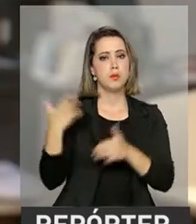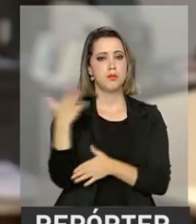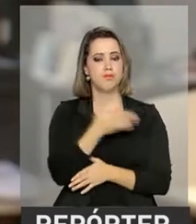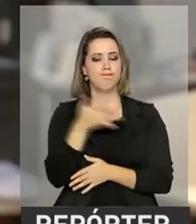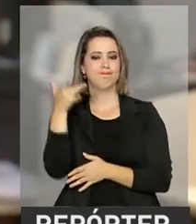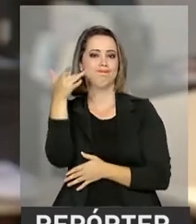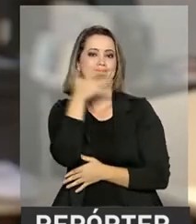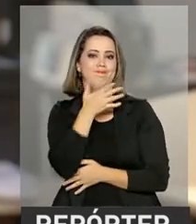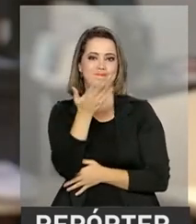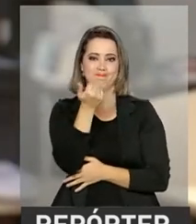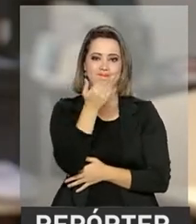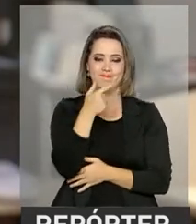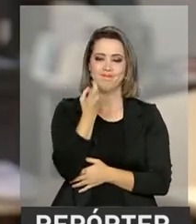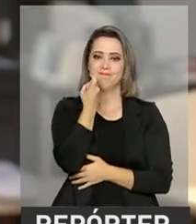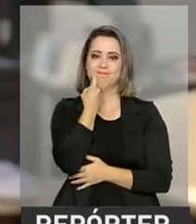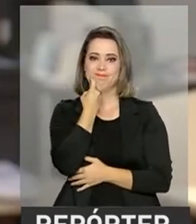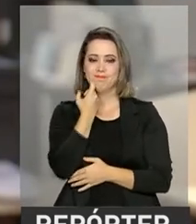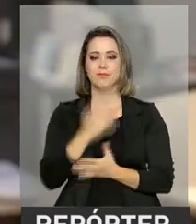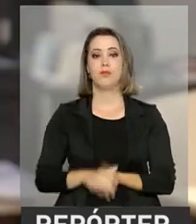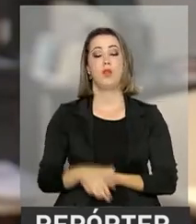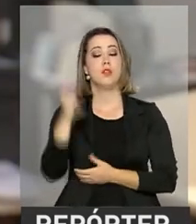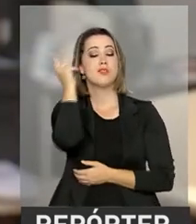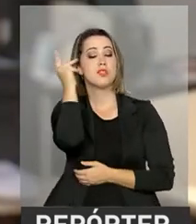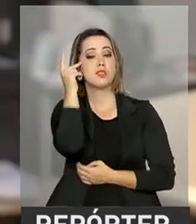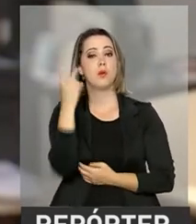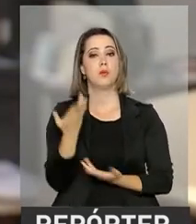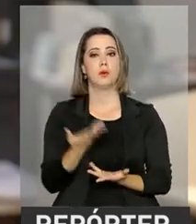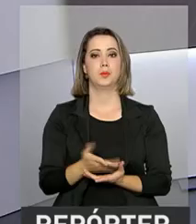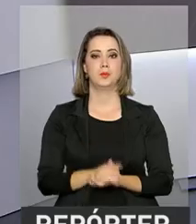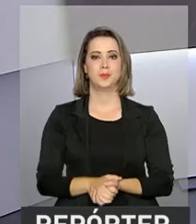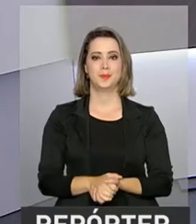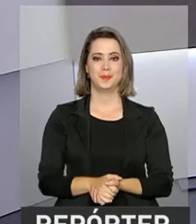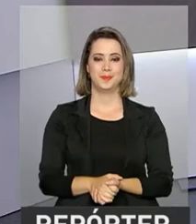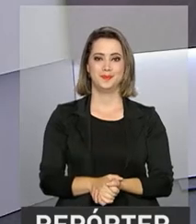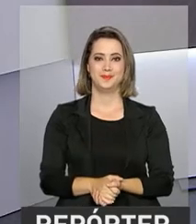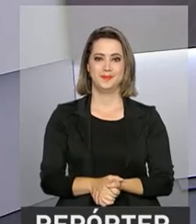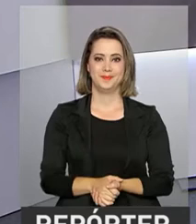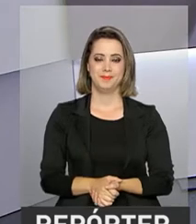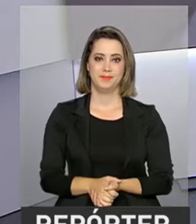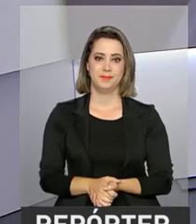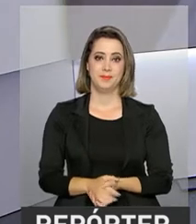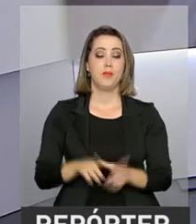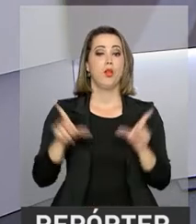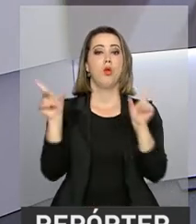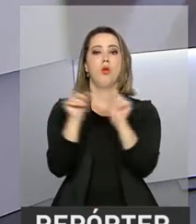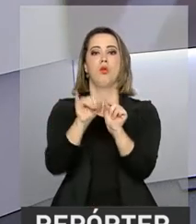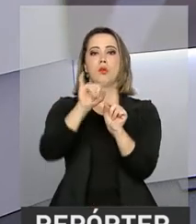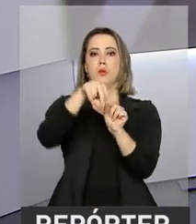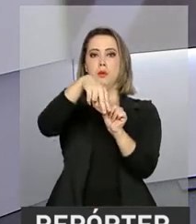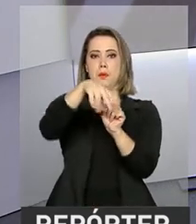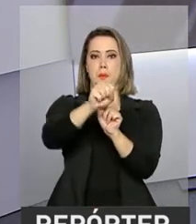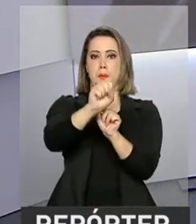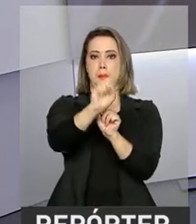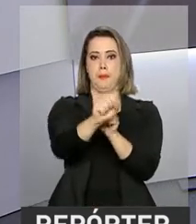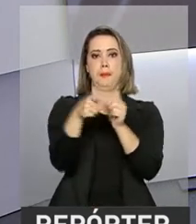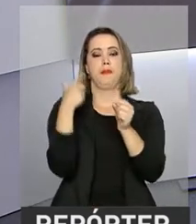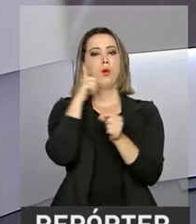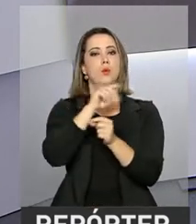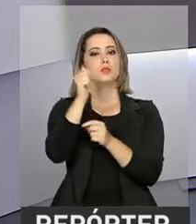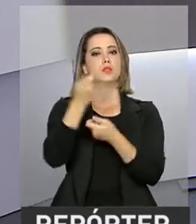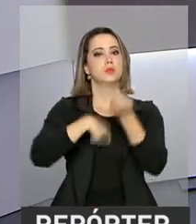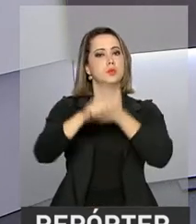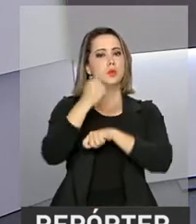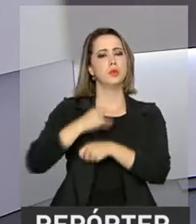chega à mesa da população de são paulo josé luiz filho o inss conseguiu uma economia de